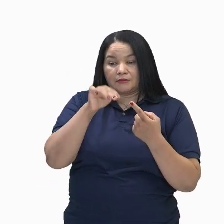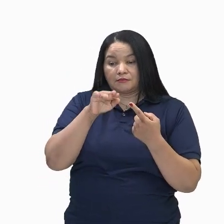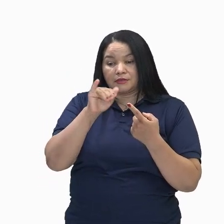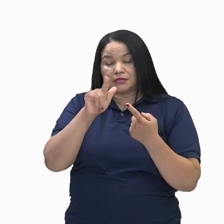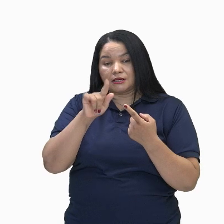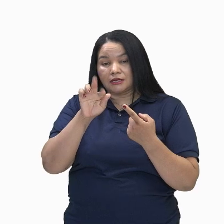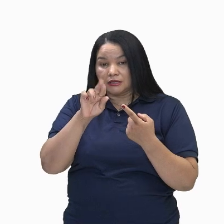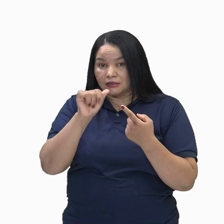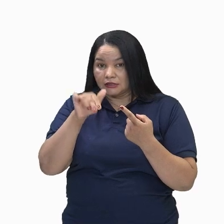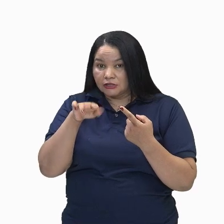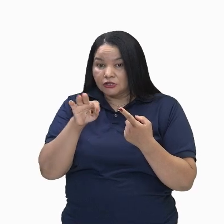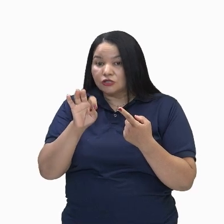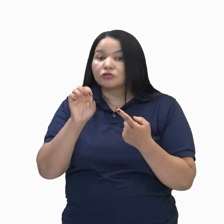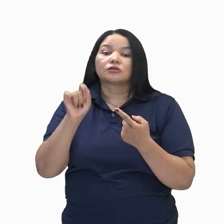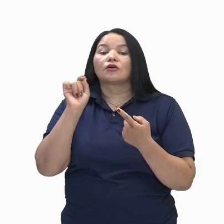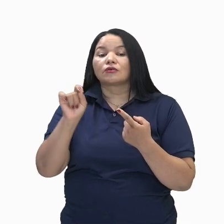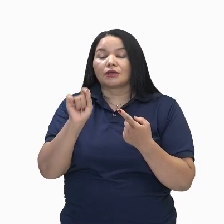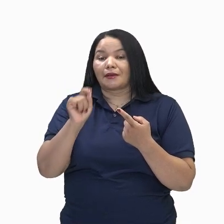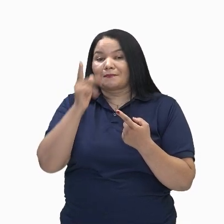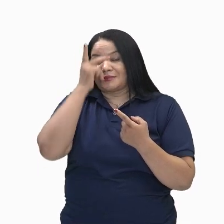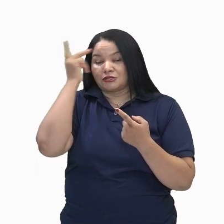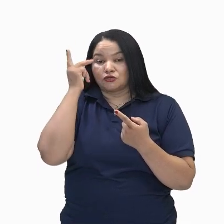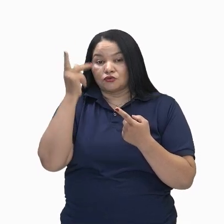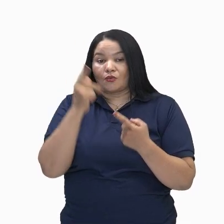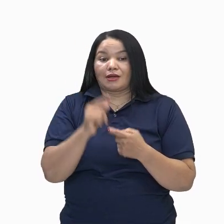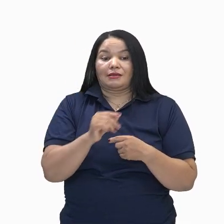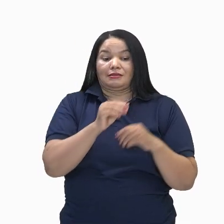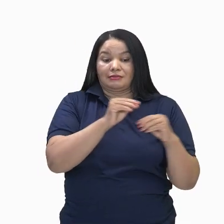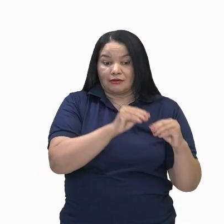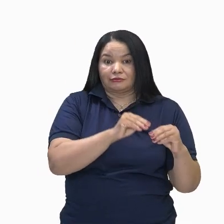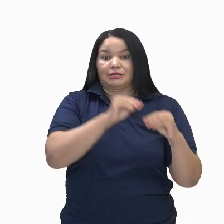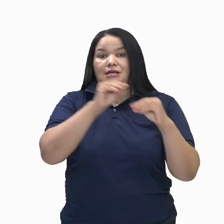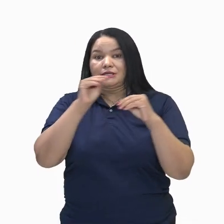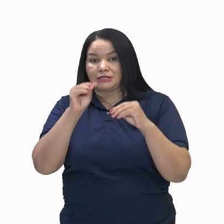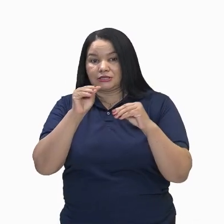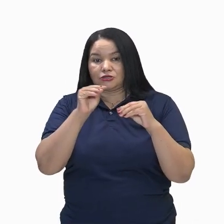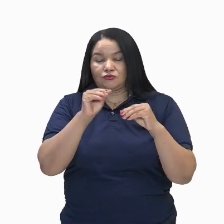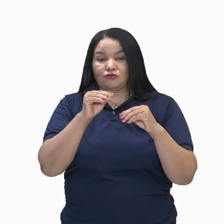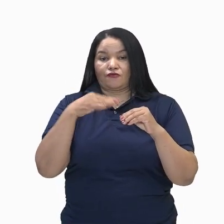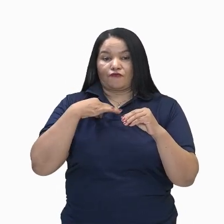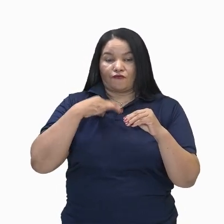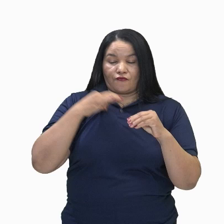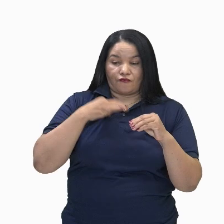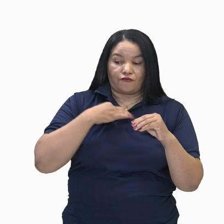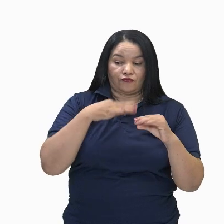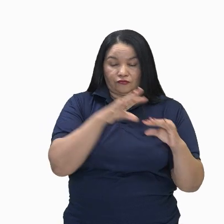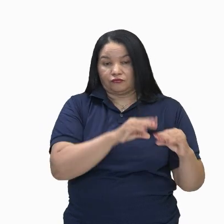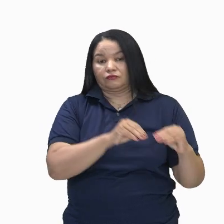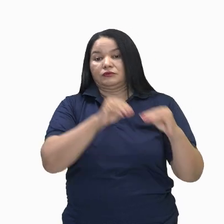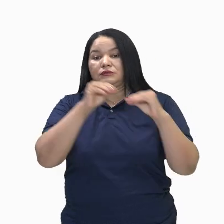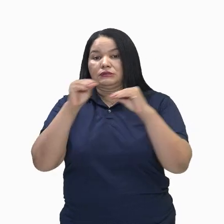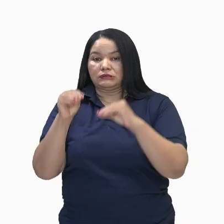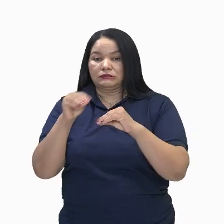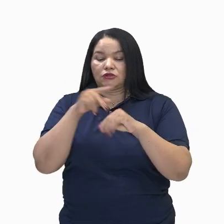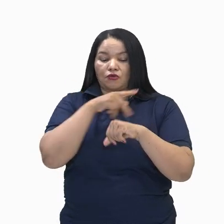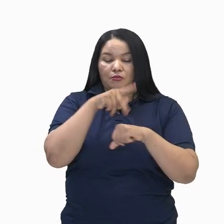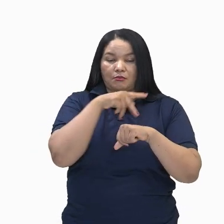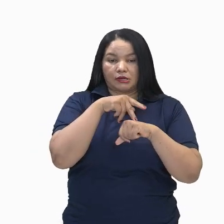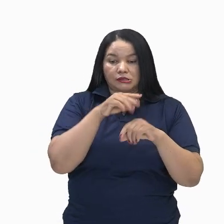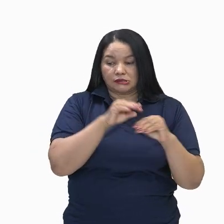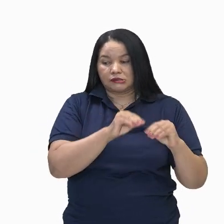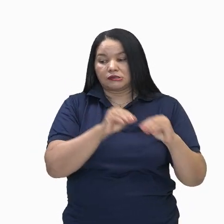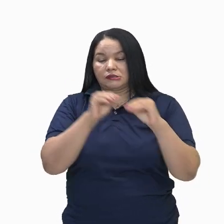vão ser aí as pessoas que estão saindo de forma voluntária, né, do seu país de origem e acaba